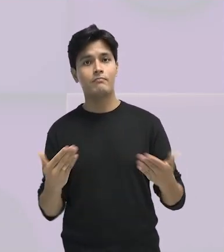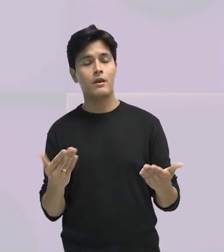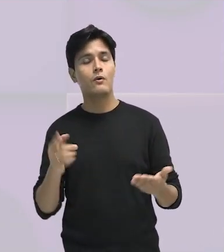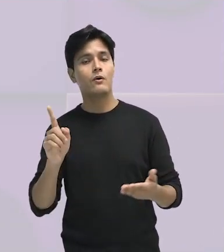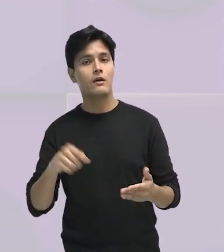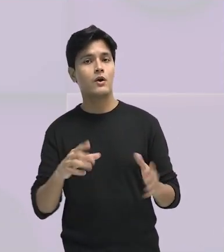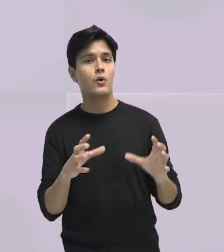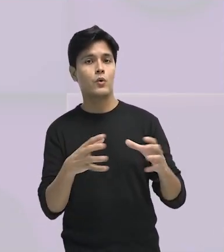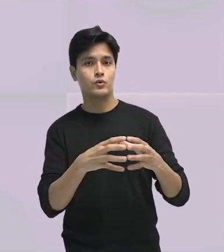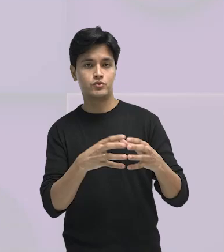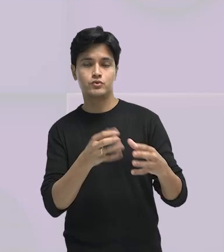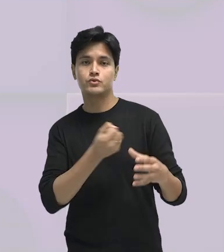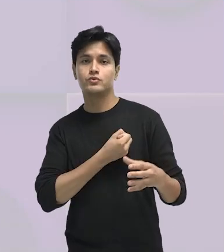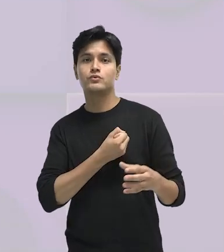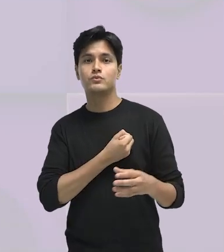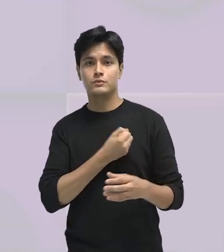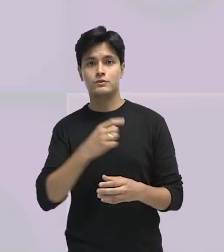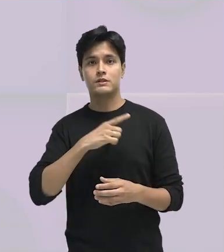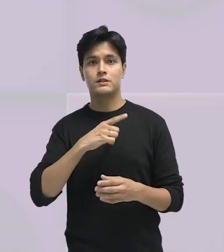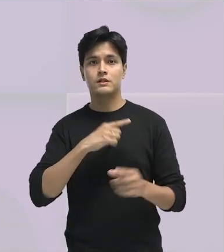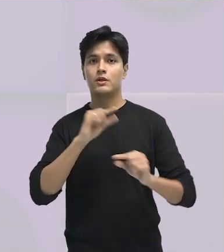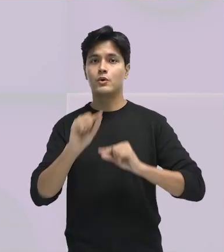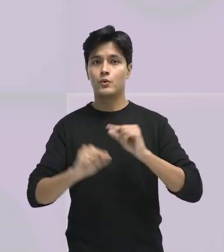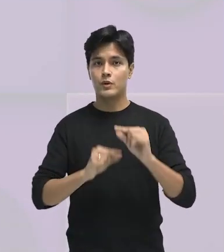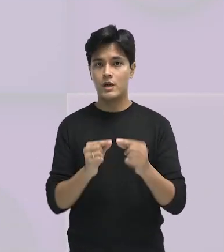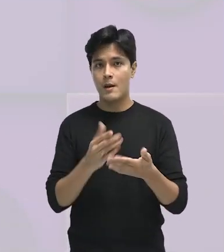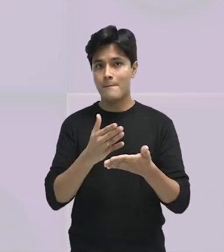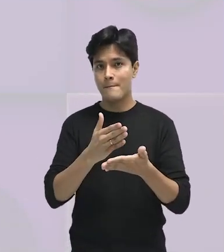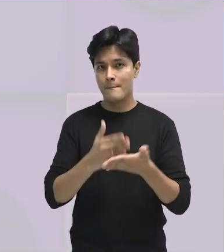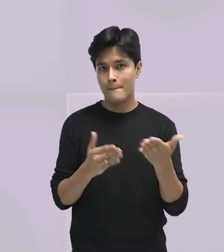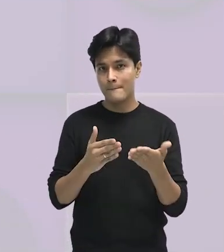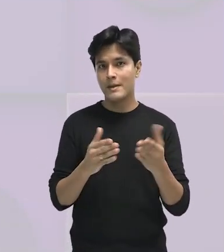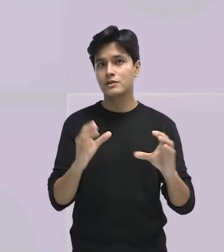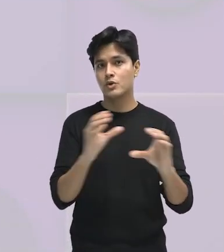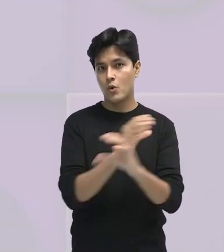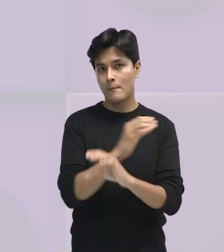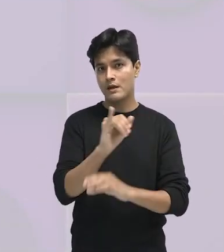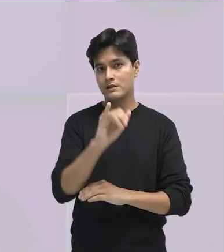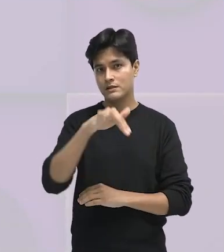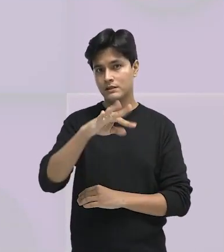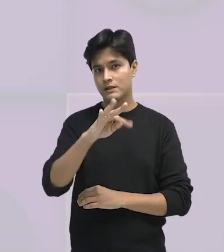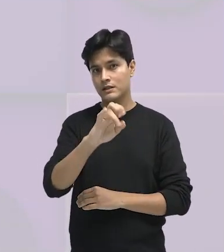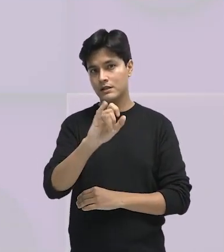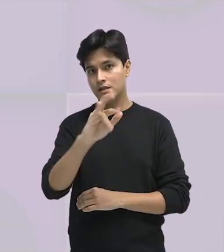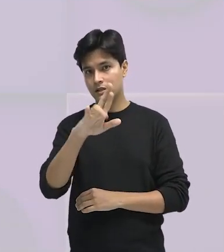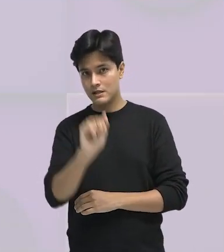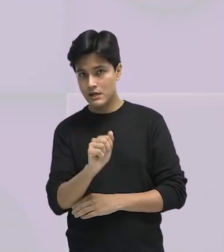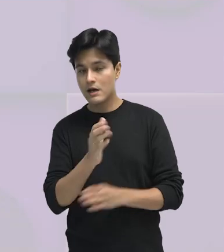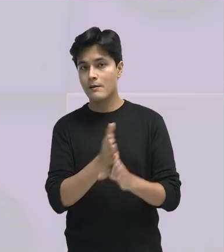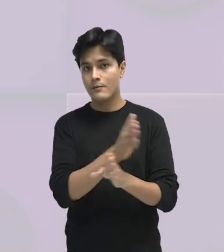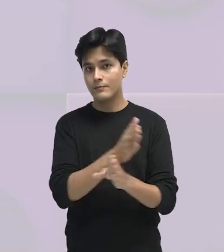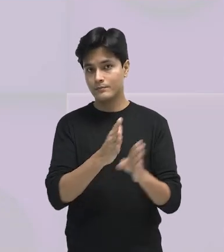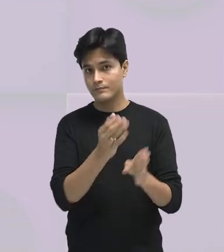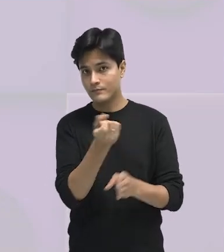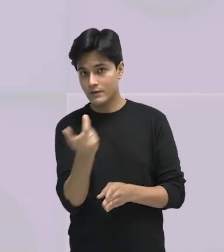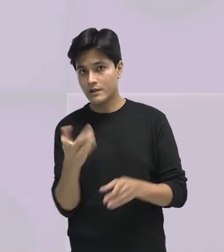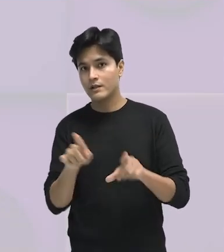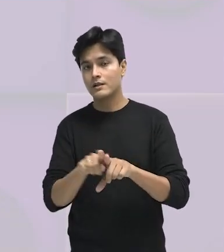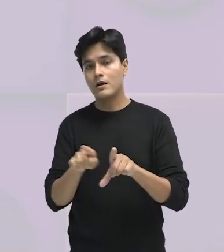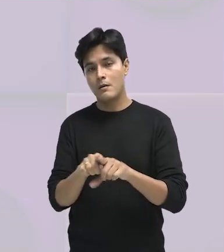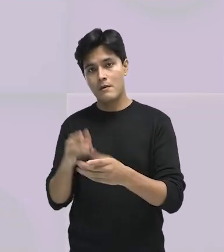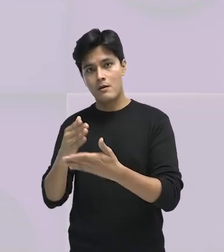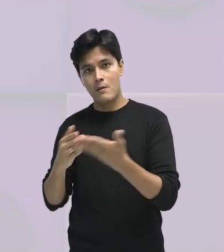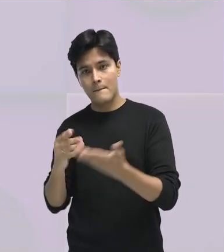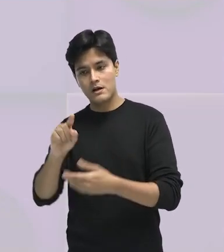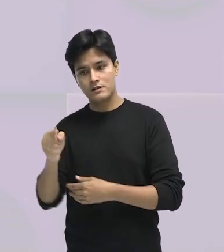conjunto numérico em que nós teremos uma parte inteira e uma parte decimal, tá? Que é aquela parte depois